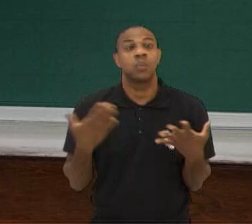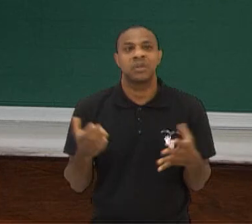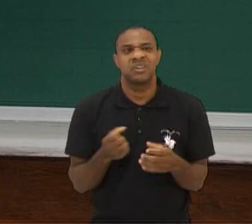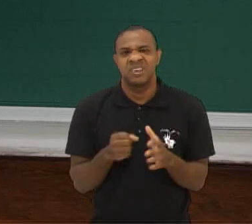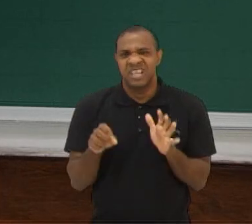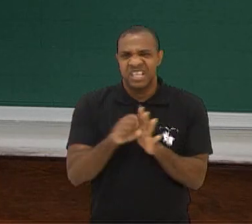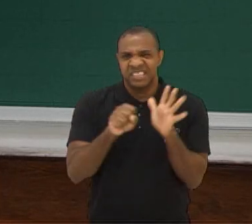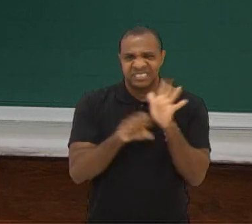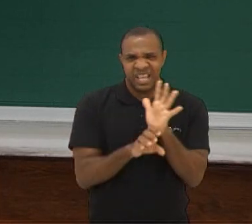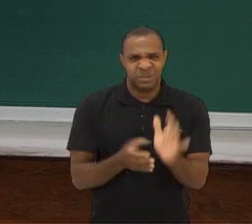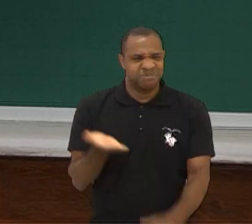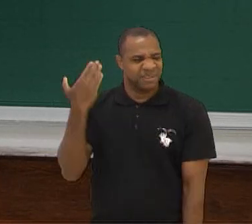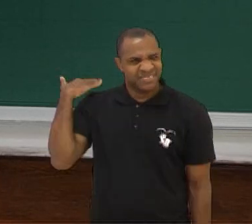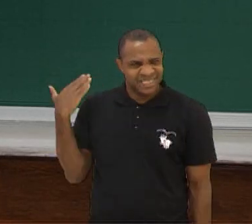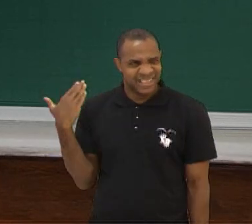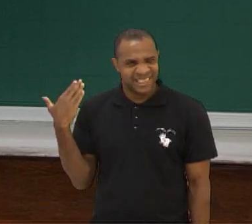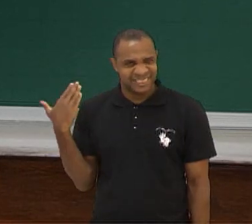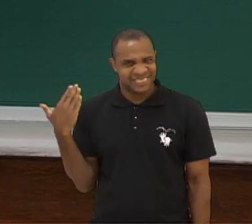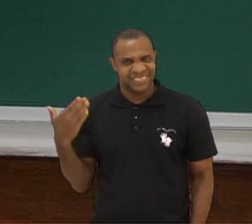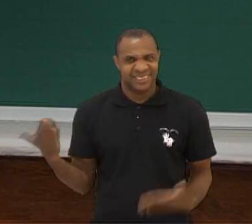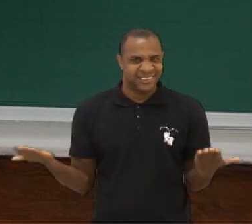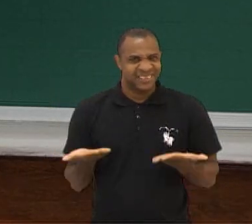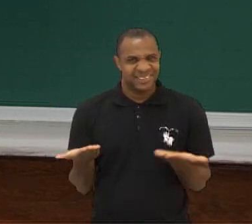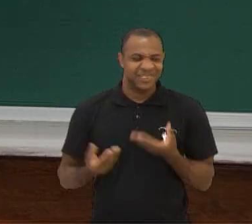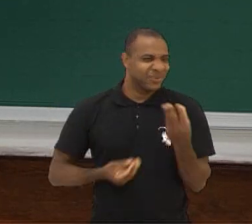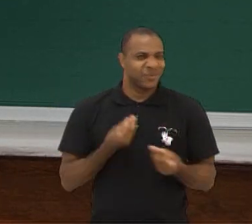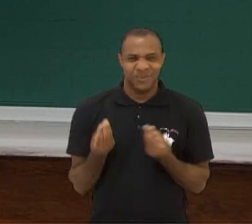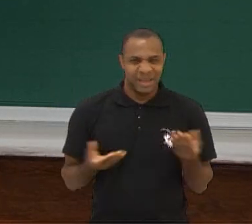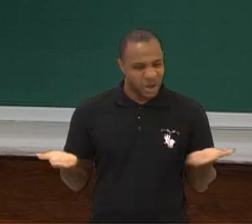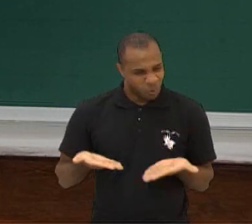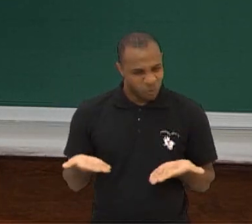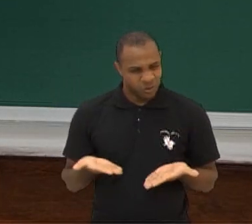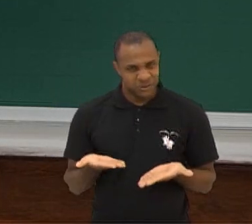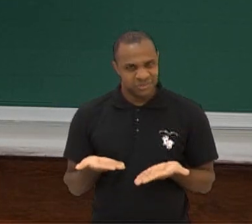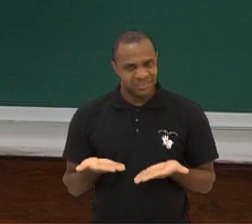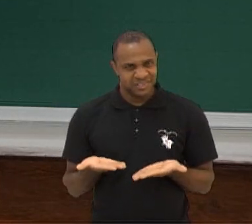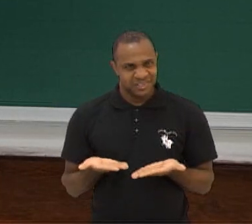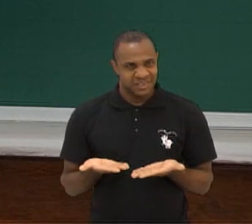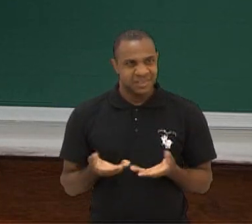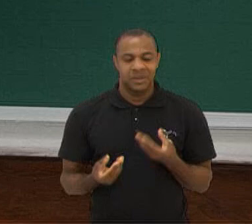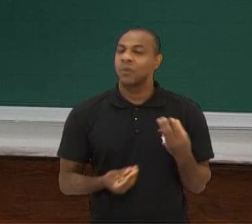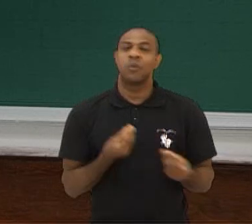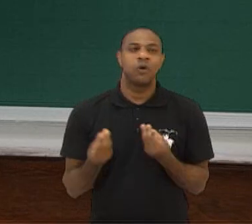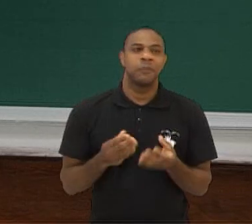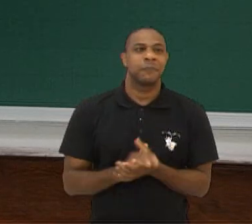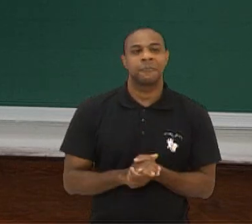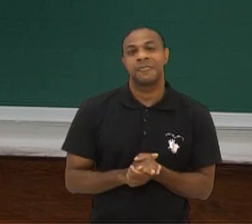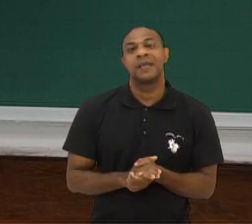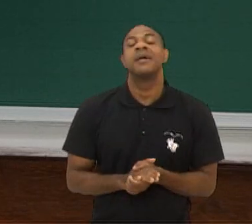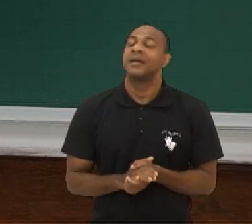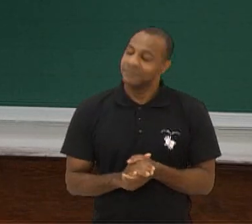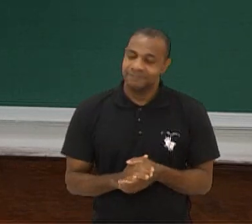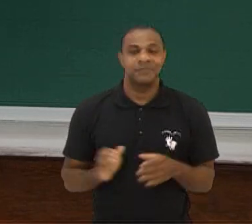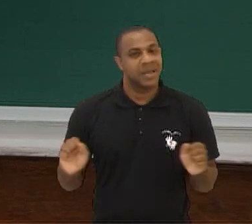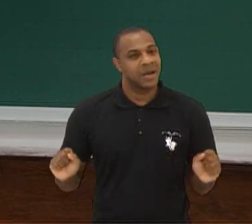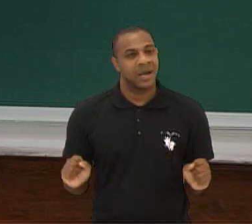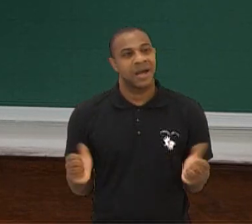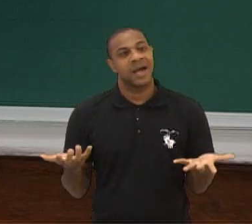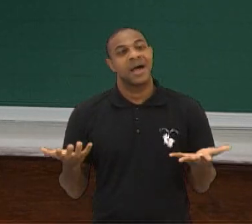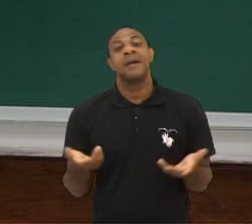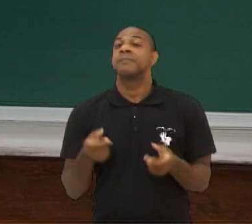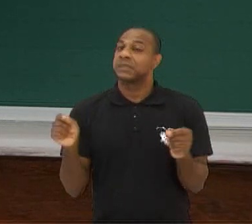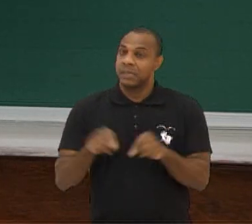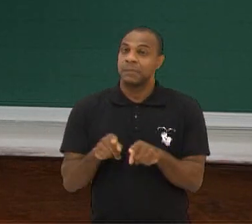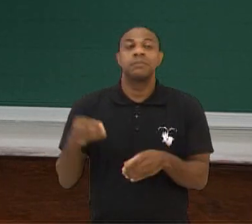essa notícia ou essa notícia está datada de 2020? Porque o contexto histórico dos eventos que acontecem fazem